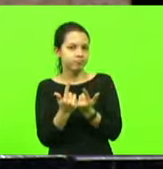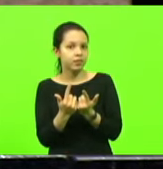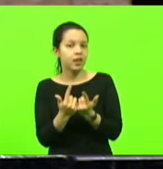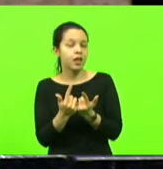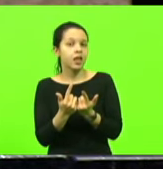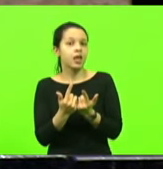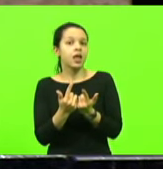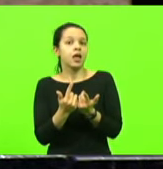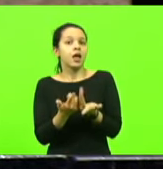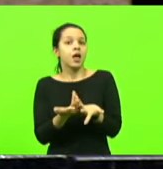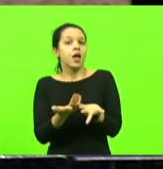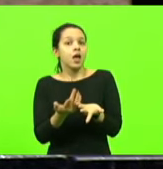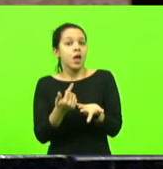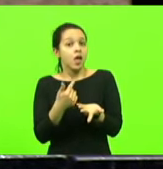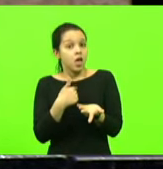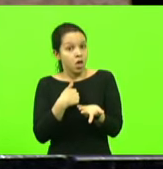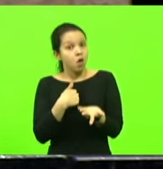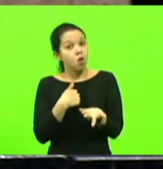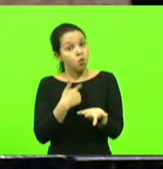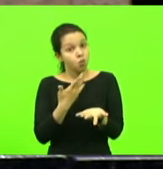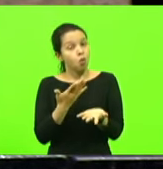conceito, eu concordo